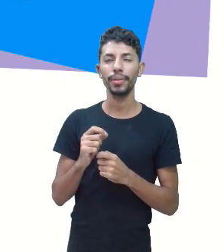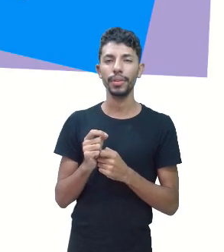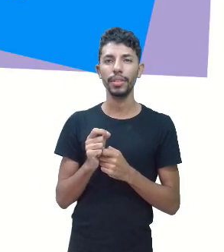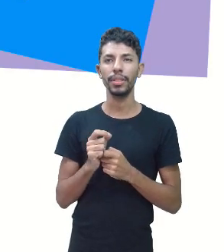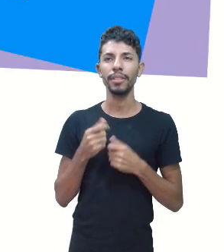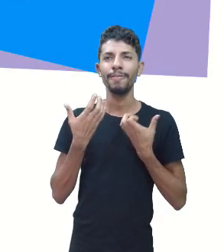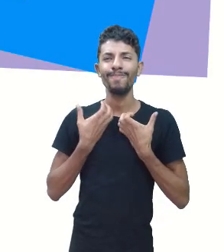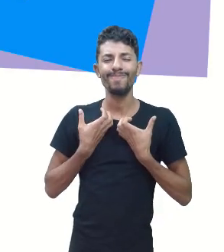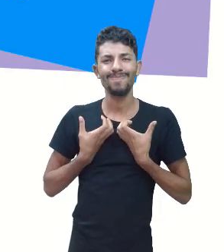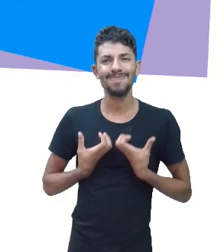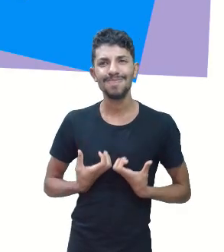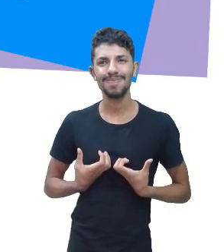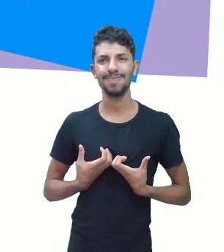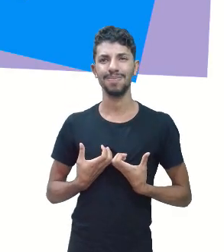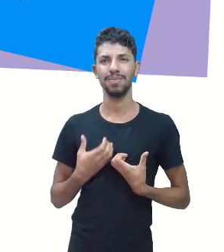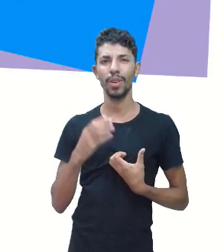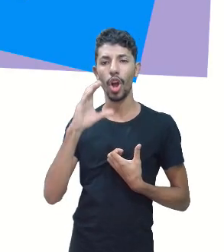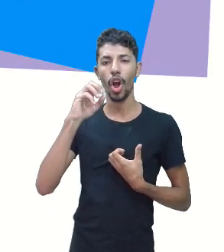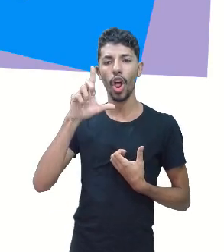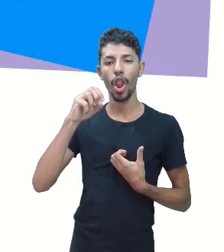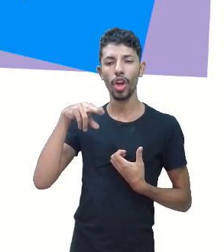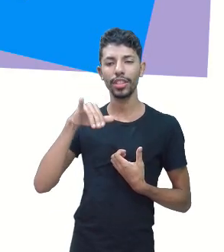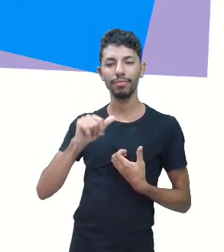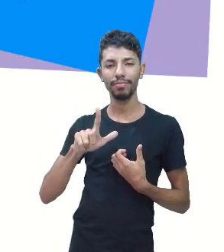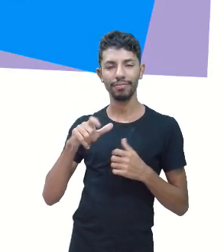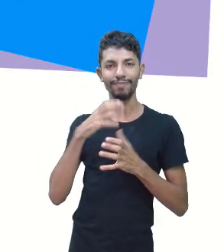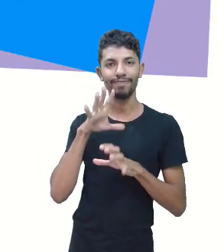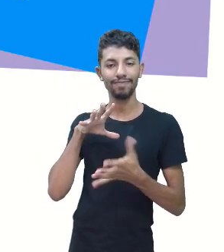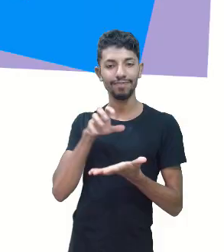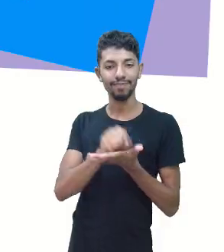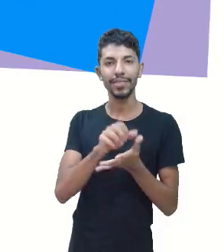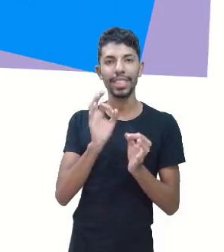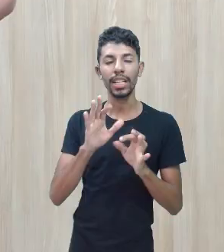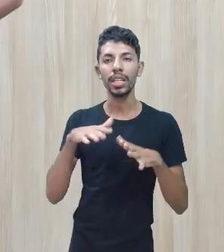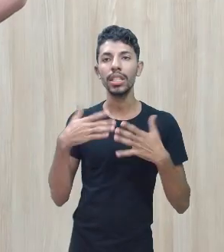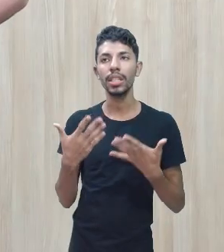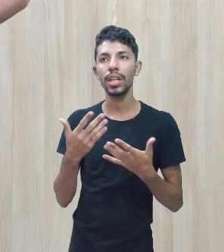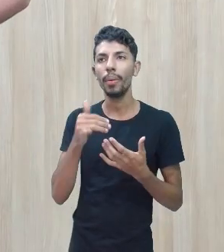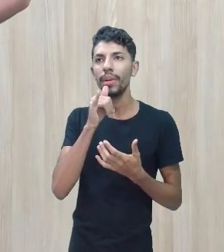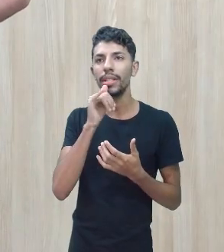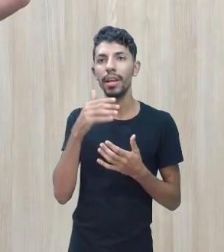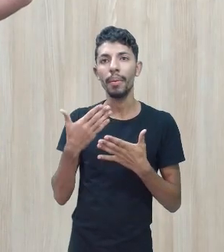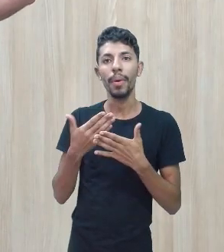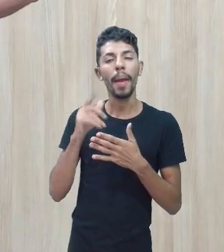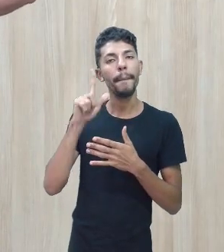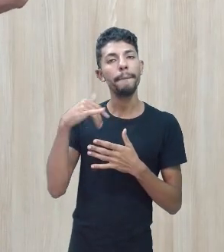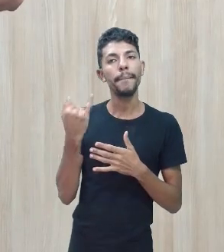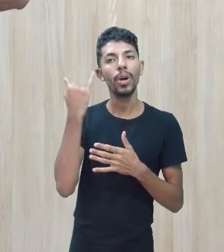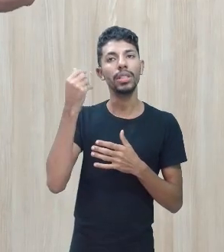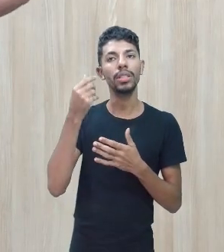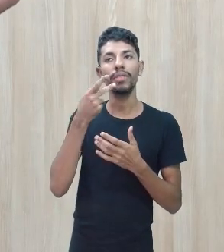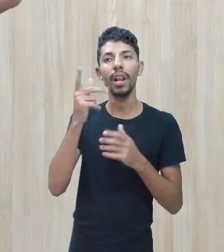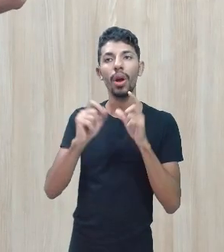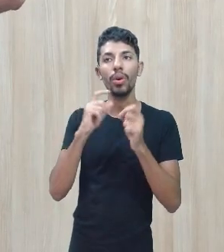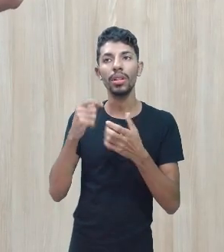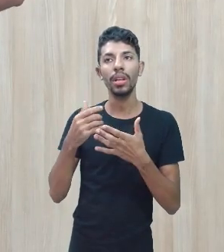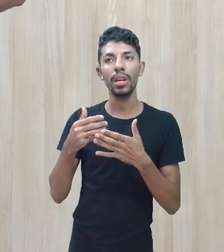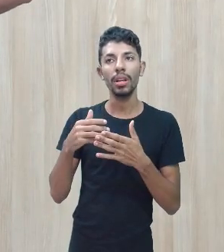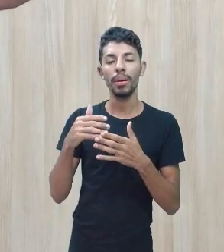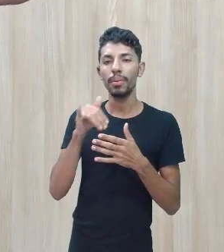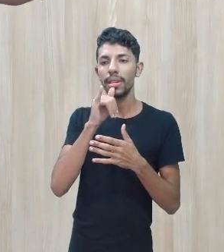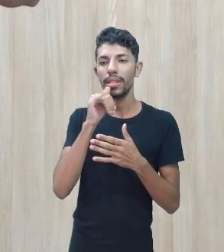desgaste colonial. É importante dizer que não existia um Brasil antes do Brasil. Muitas vezes a gente estuda aqueles processos